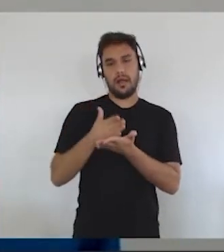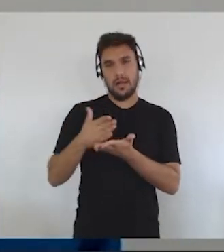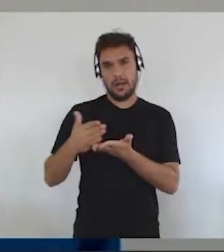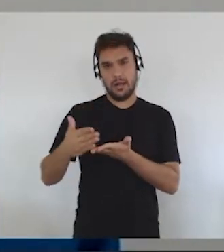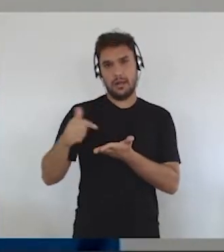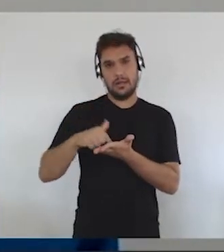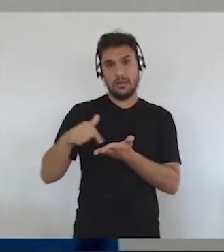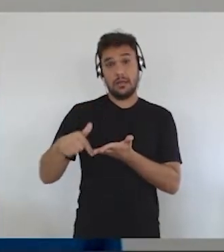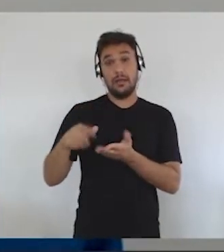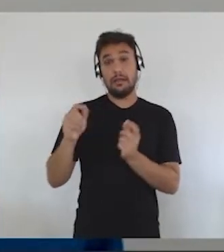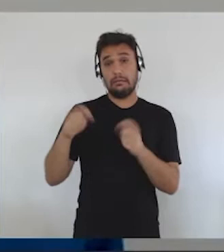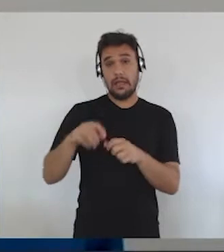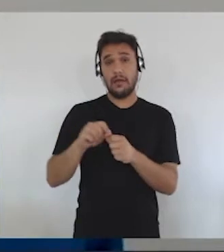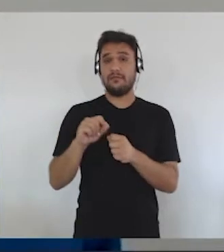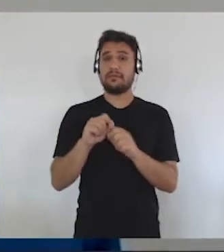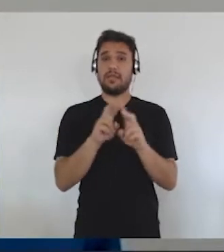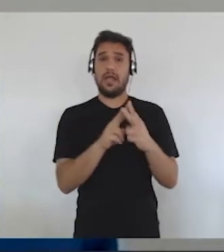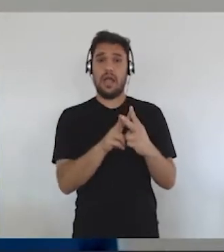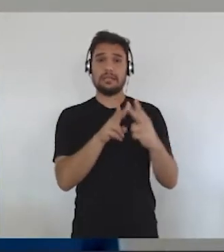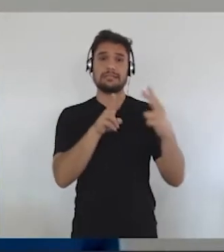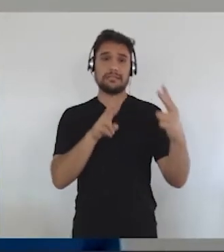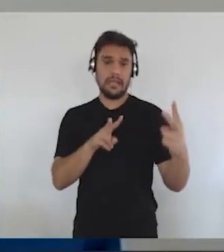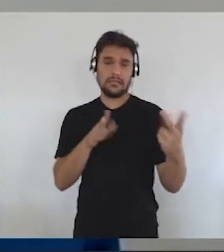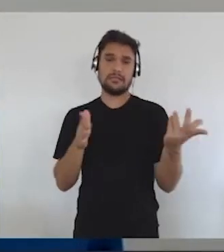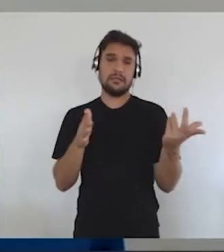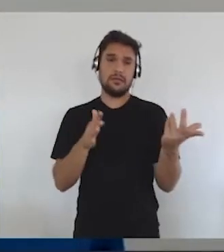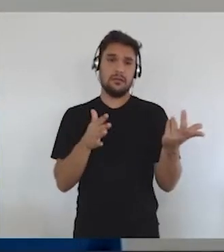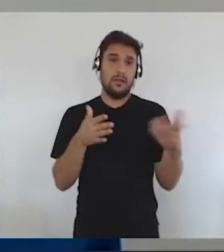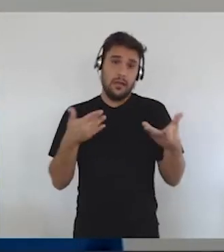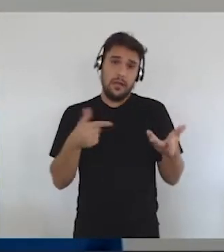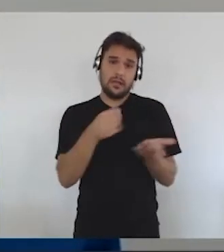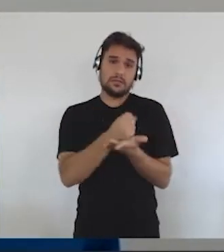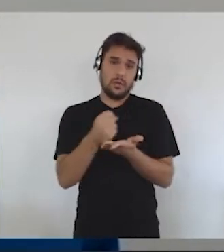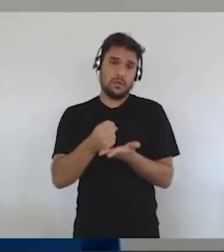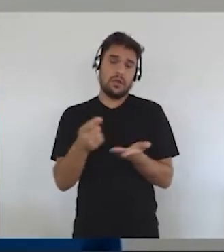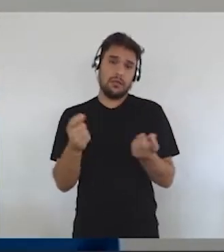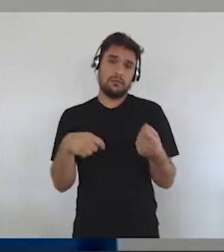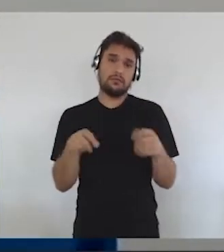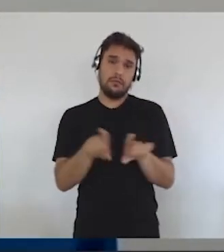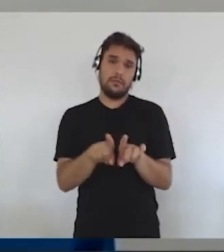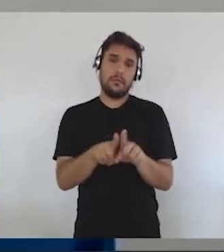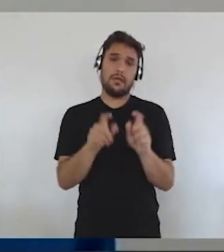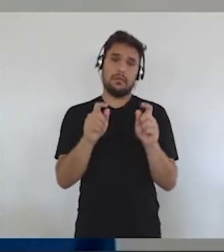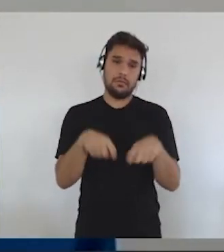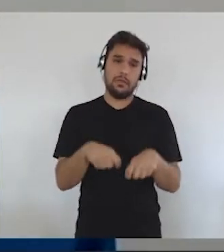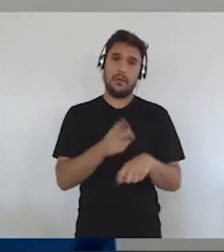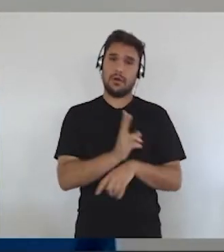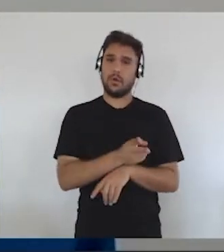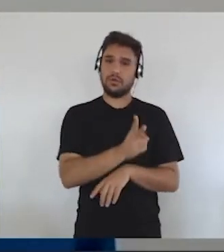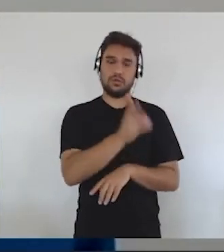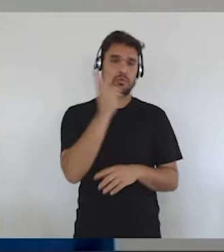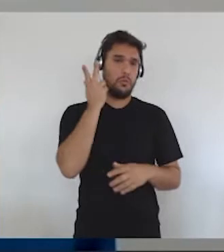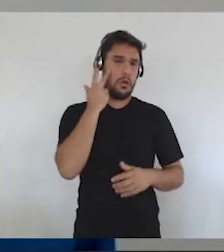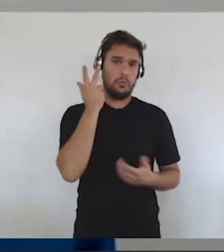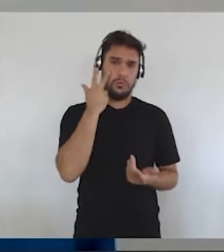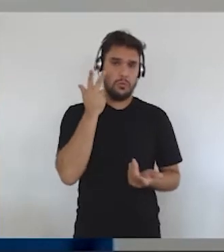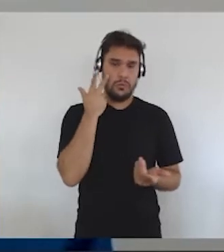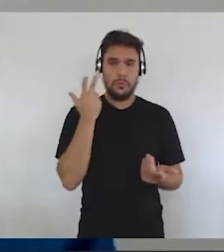ser realizadas à distância, não há dúvida que esses contratos puderam ter a sua continuidade